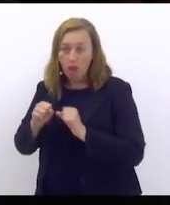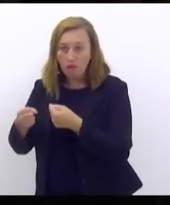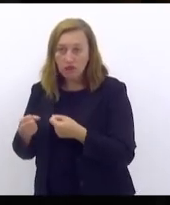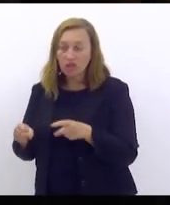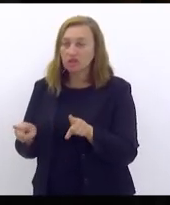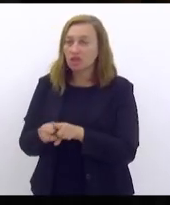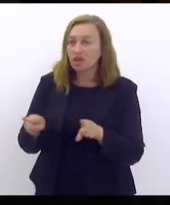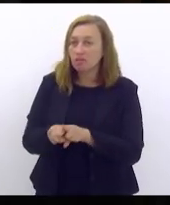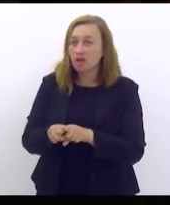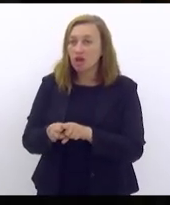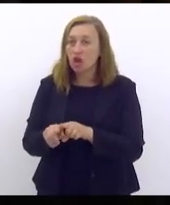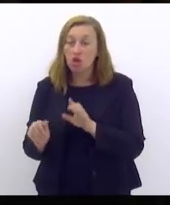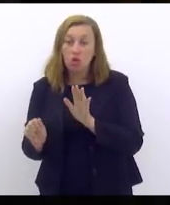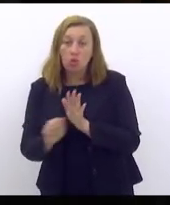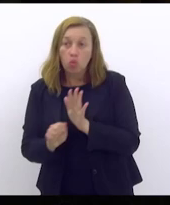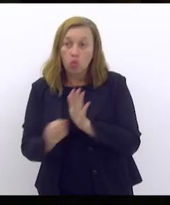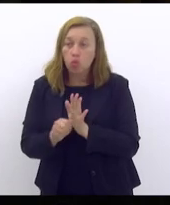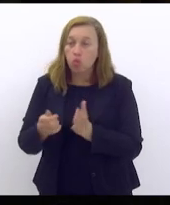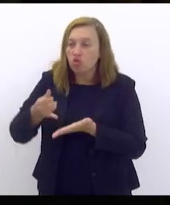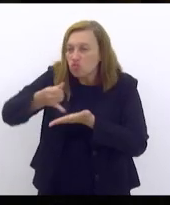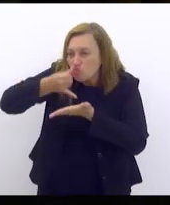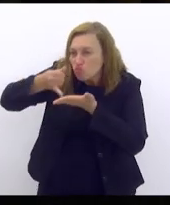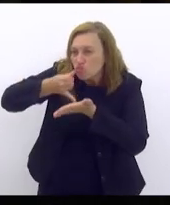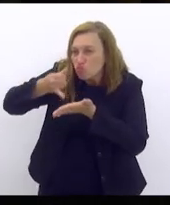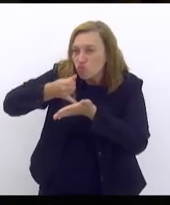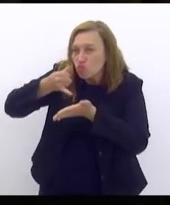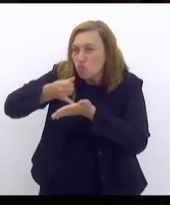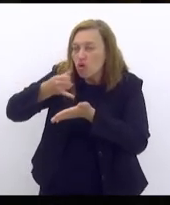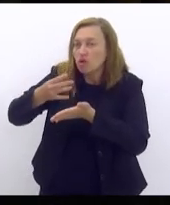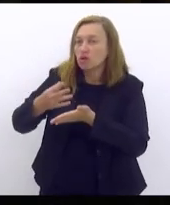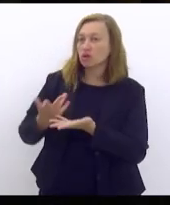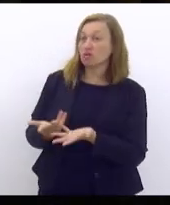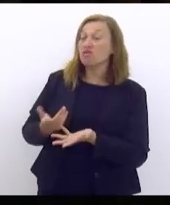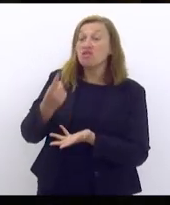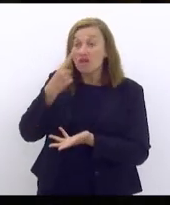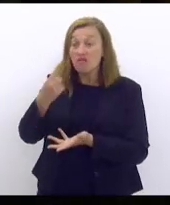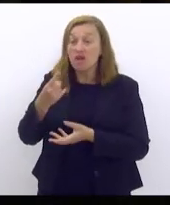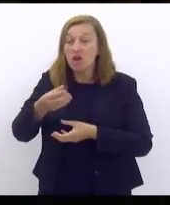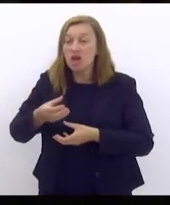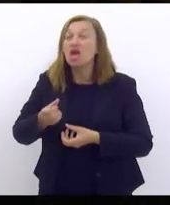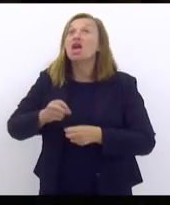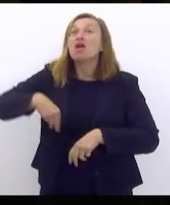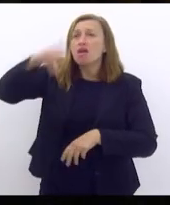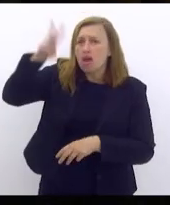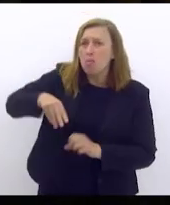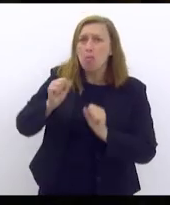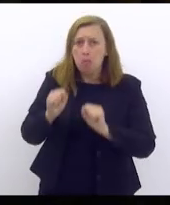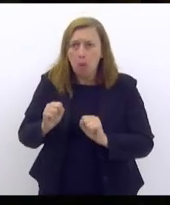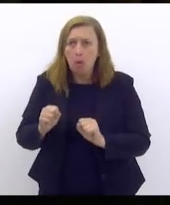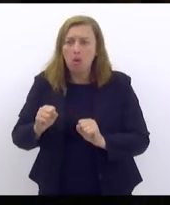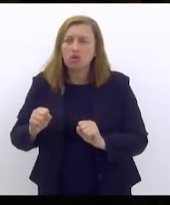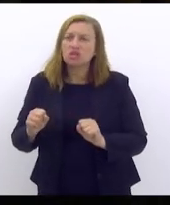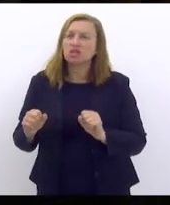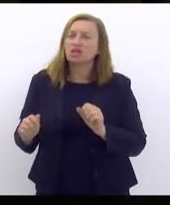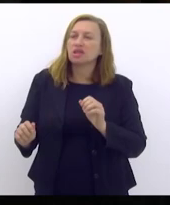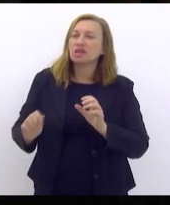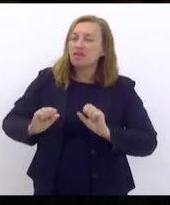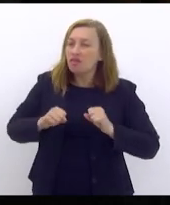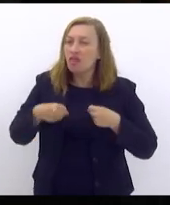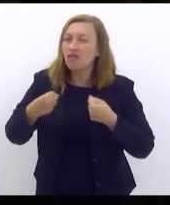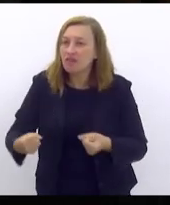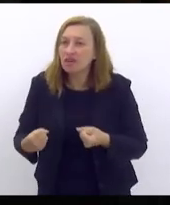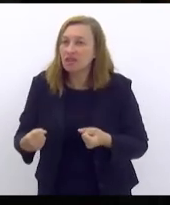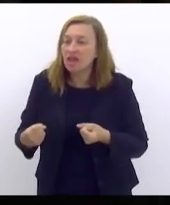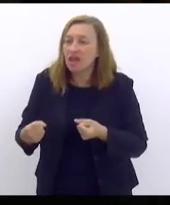o consumo racional de crack. Veja bem, quem pode defender de sã consciência o consumo racional